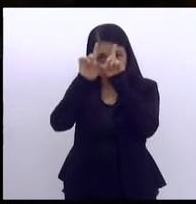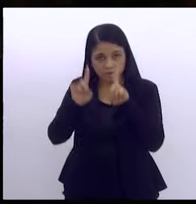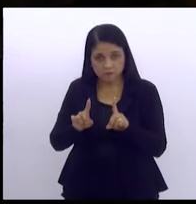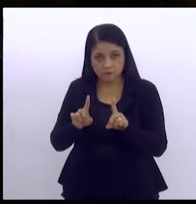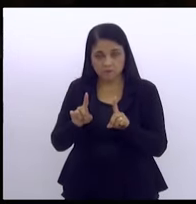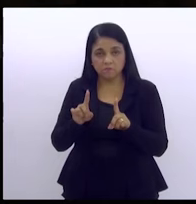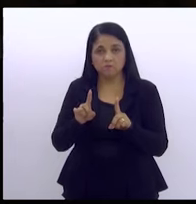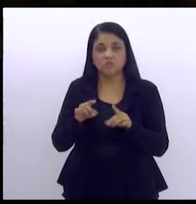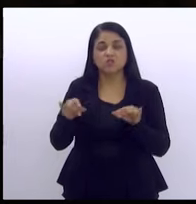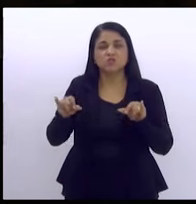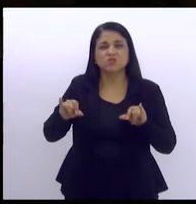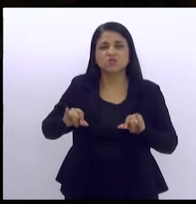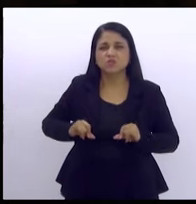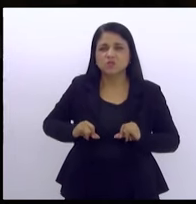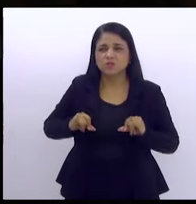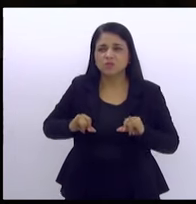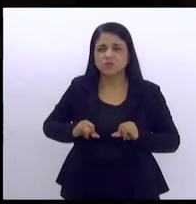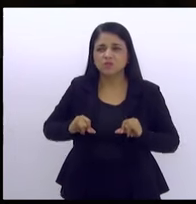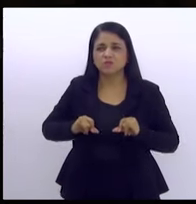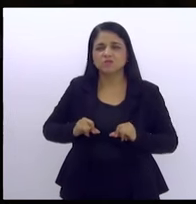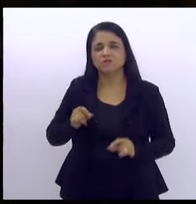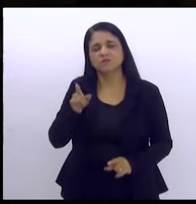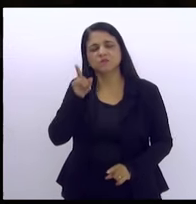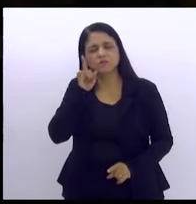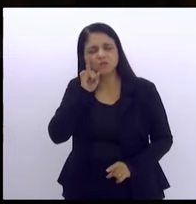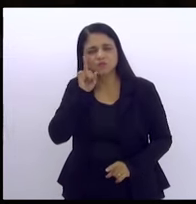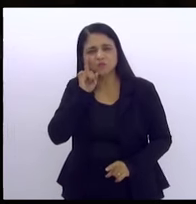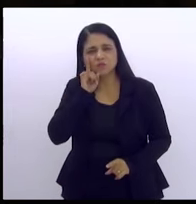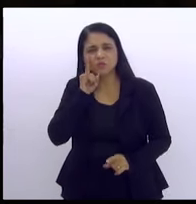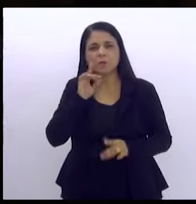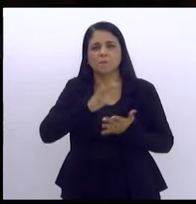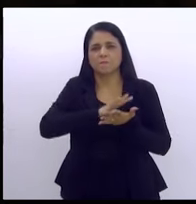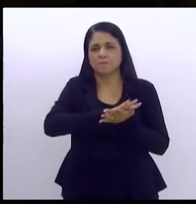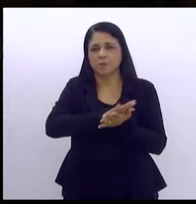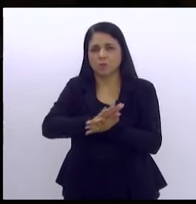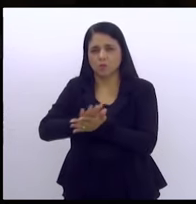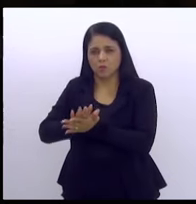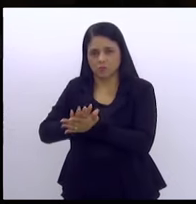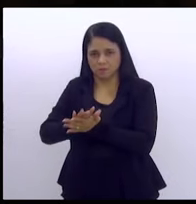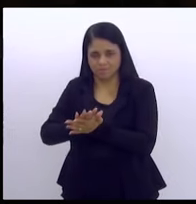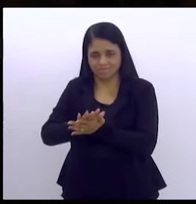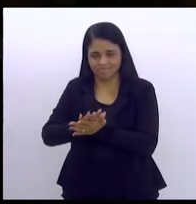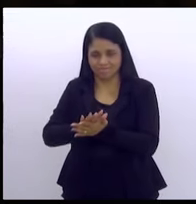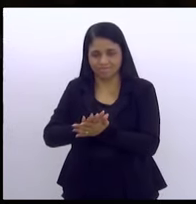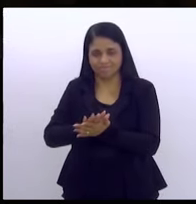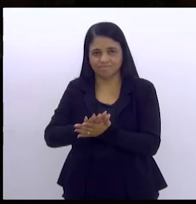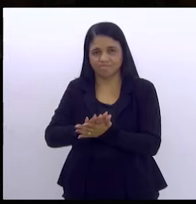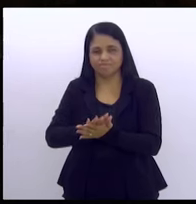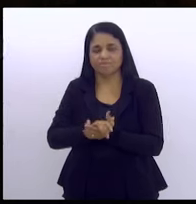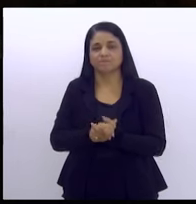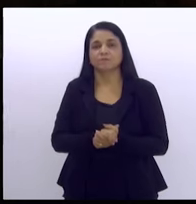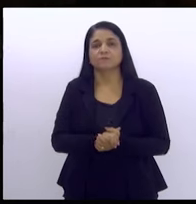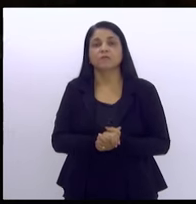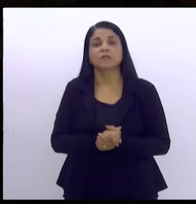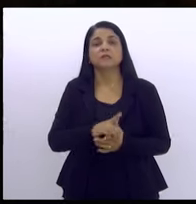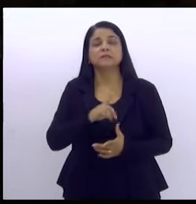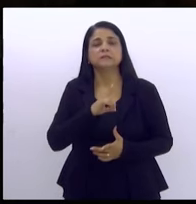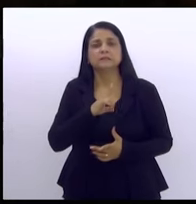sofre absolutamente todo tipo de preconceito e intolerância. Portanto, há